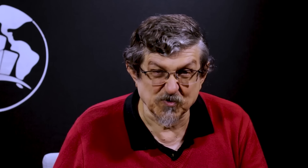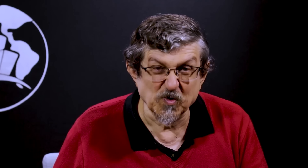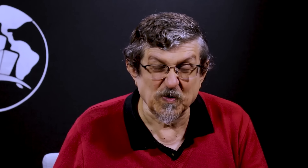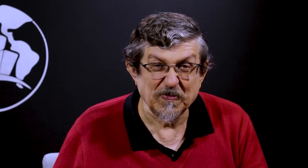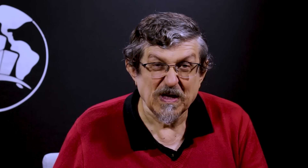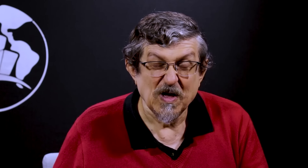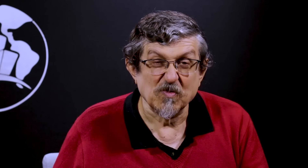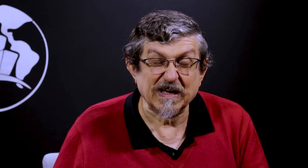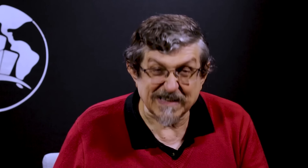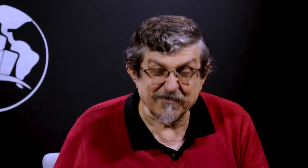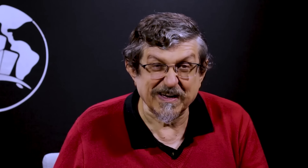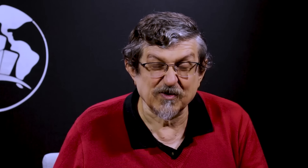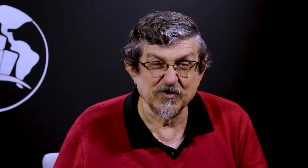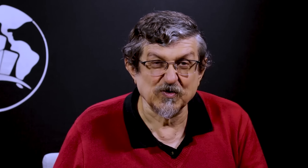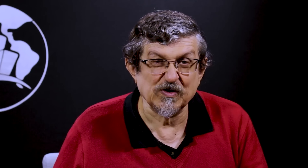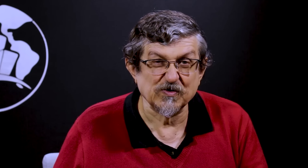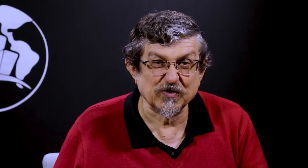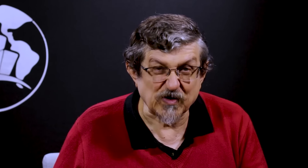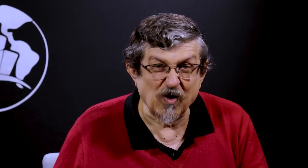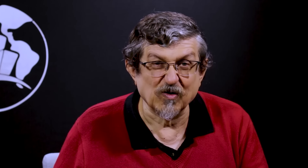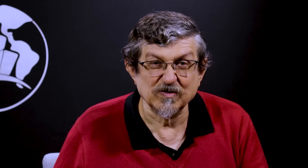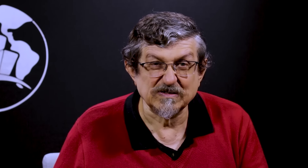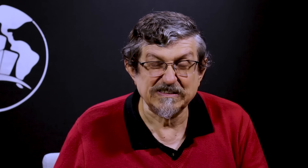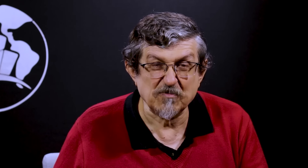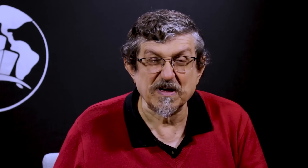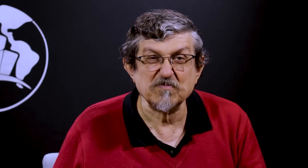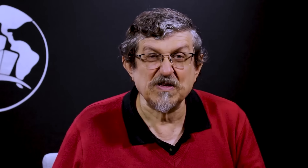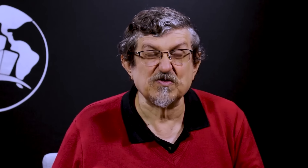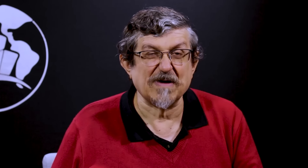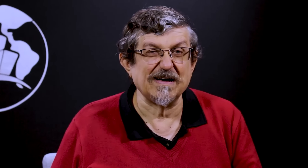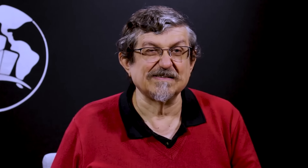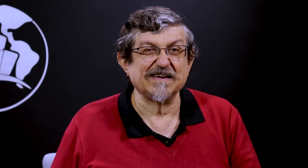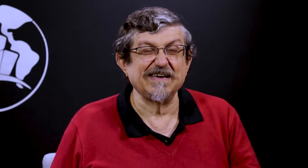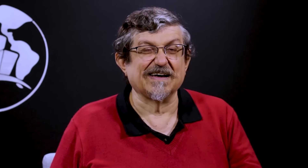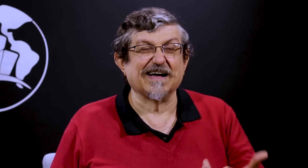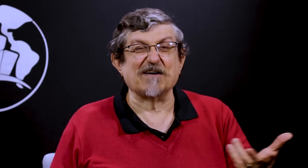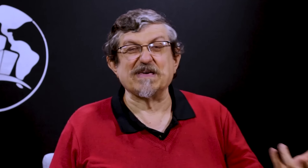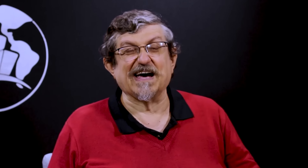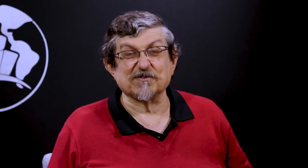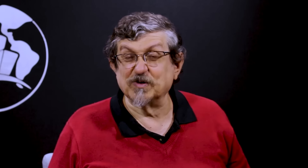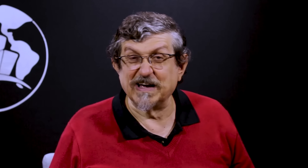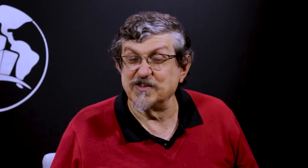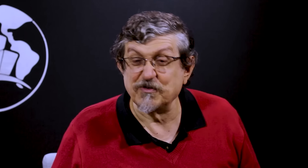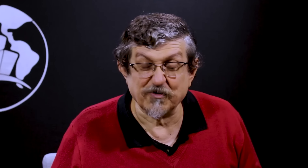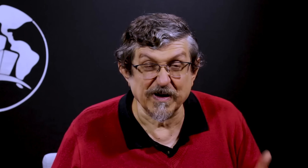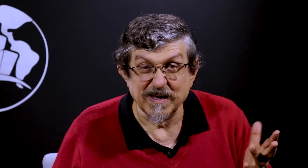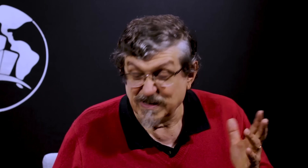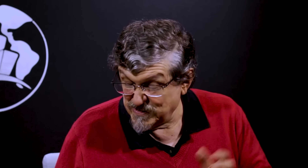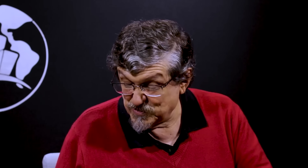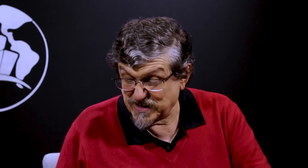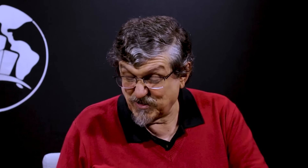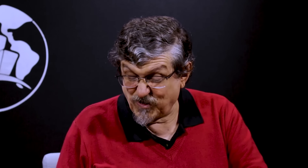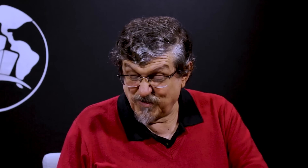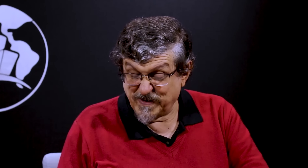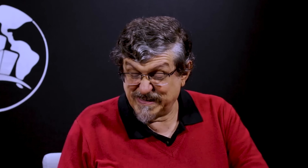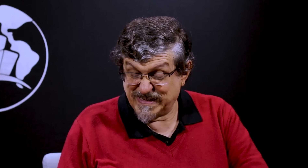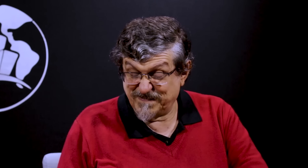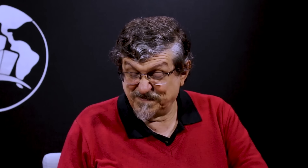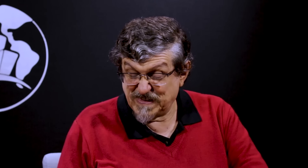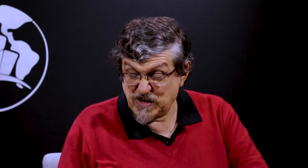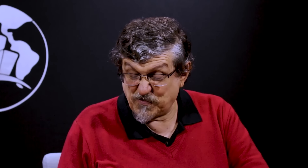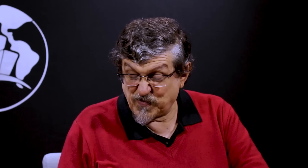ficar escuro, porque está ficando de noite, o sol não permite mais aí a caminhada, porque ele se foi, e o Jacó